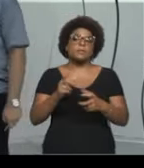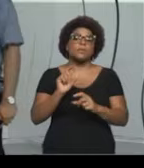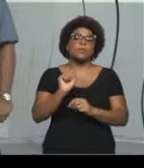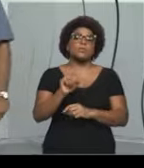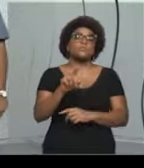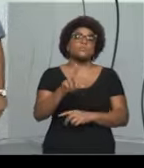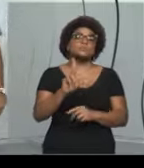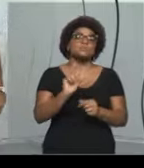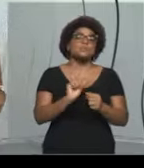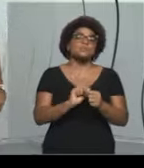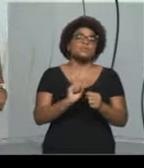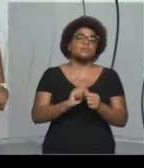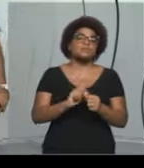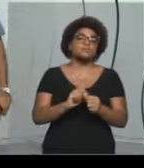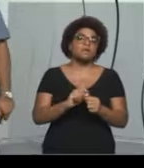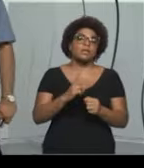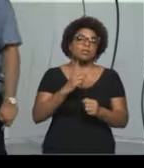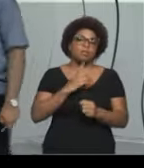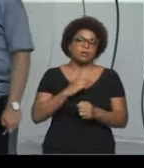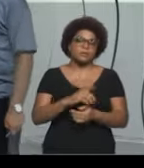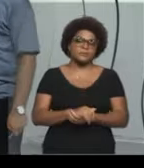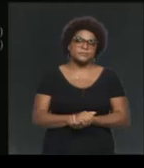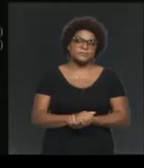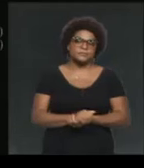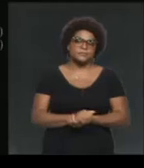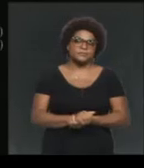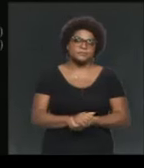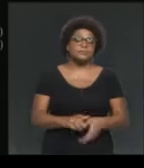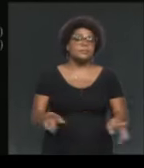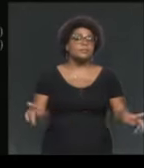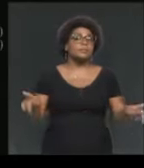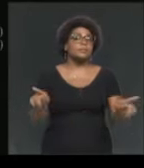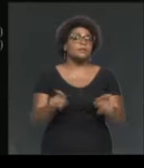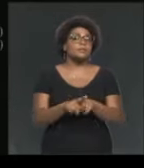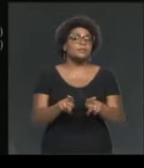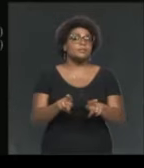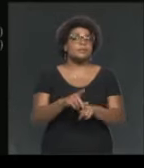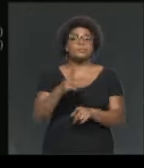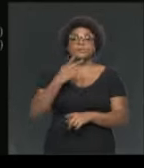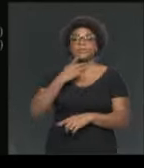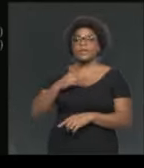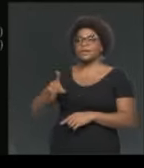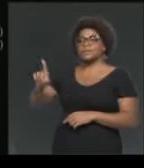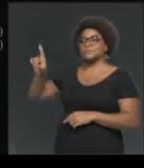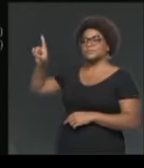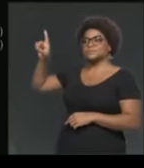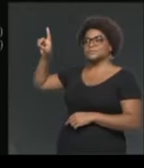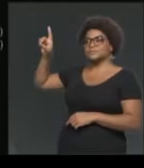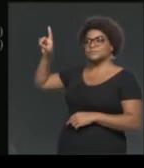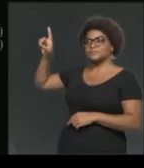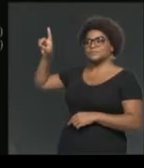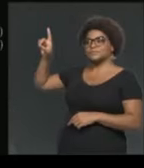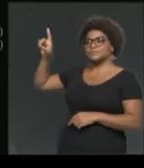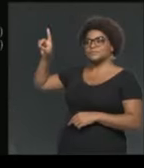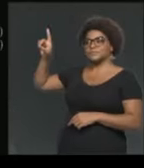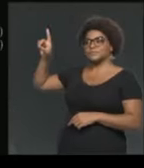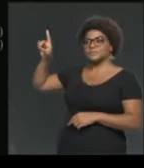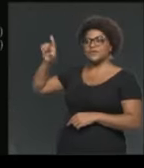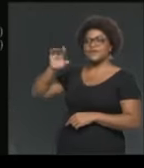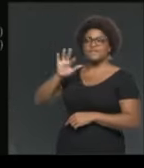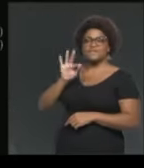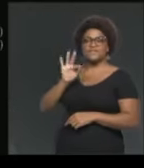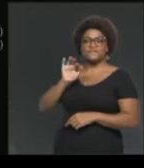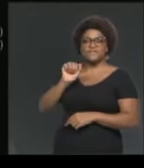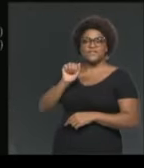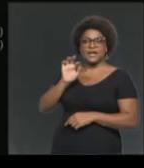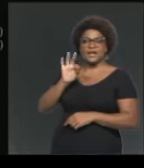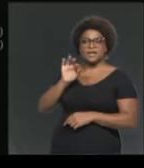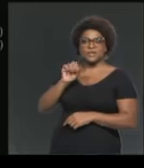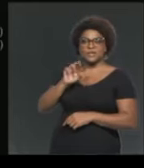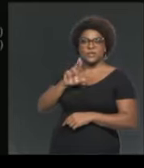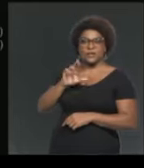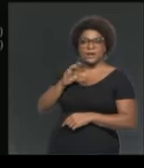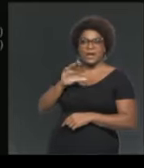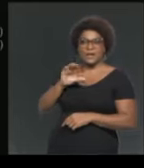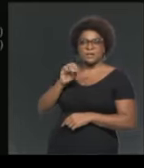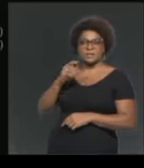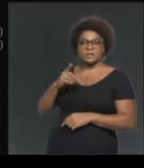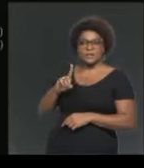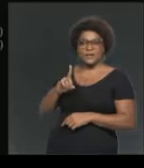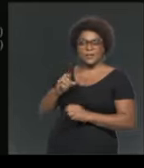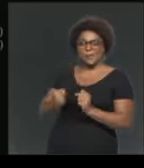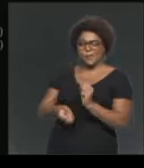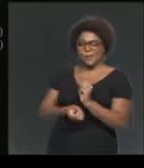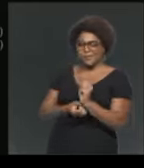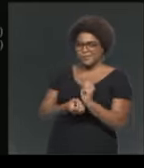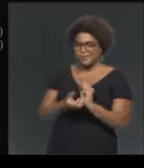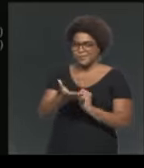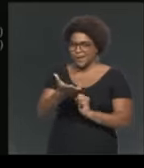Vamos falar também de fatoração e de produtos notáveis. Né? Eu vou dar um spoilerzinho, né, que são alguns casos de